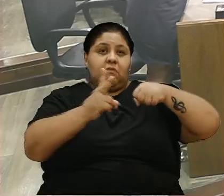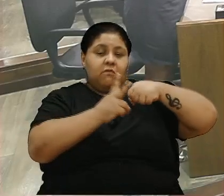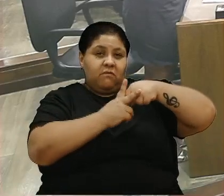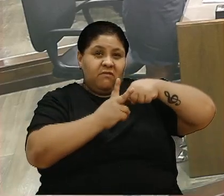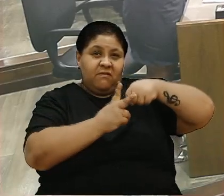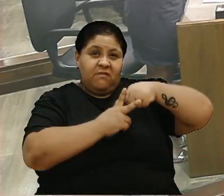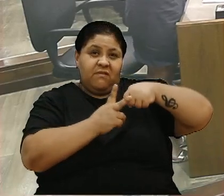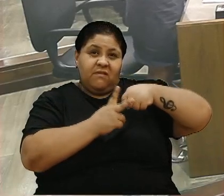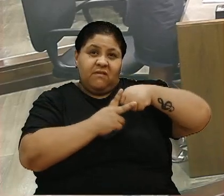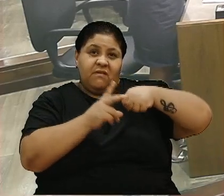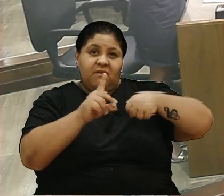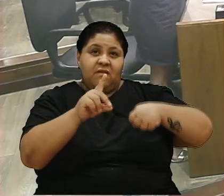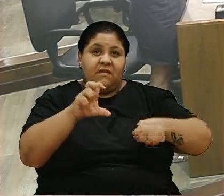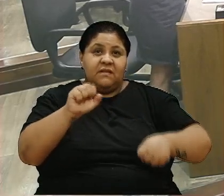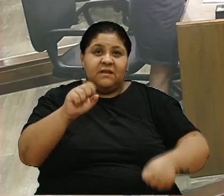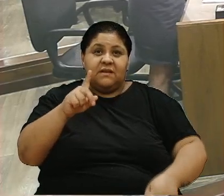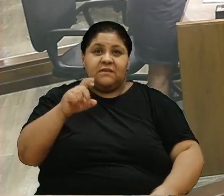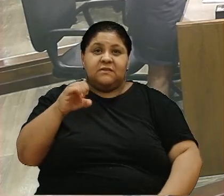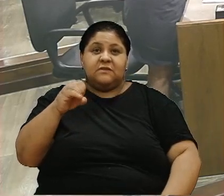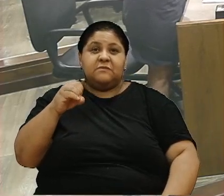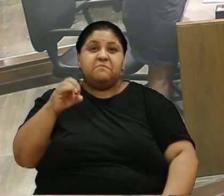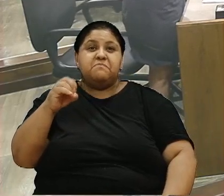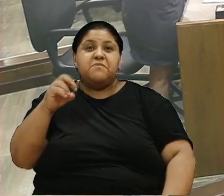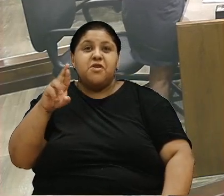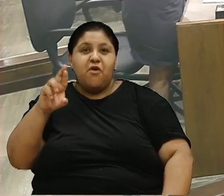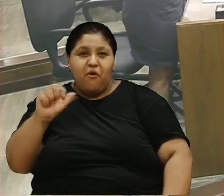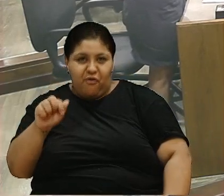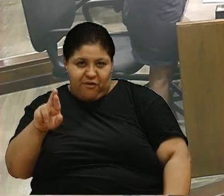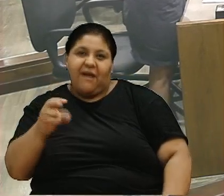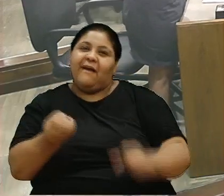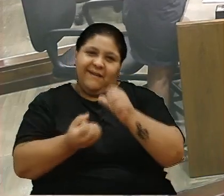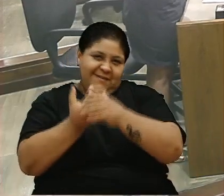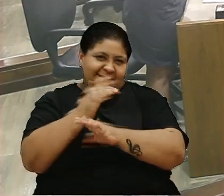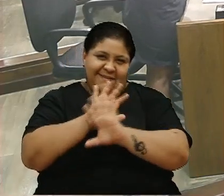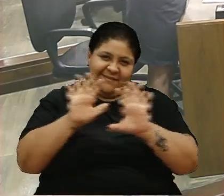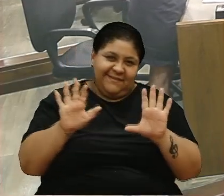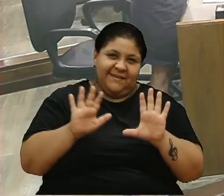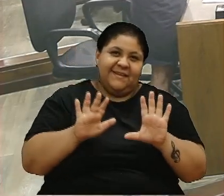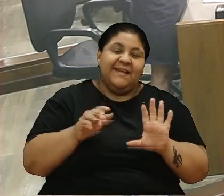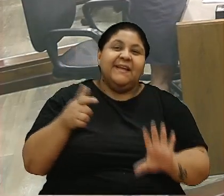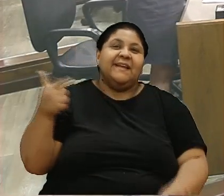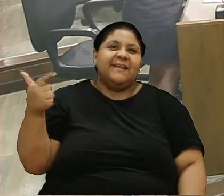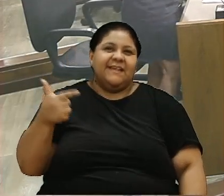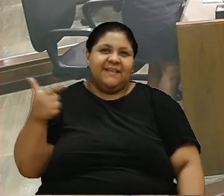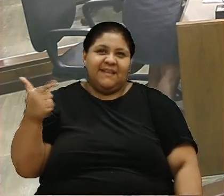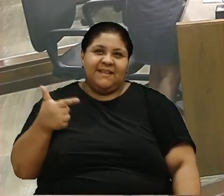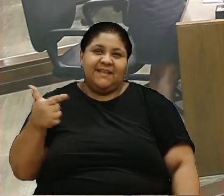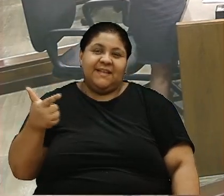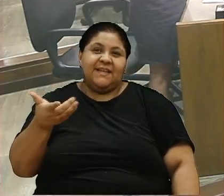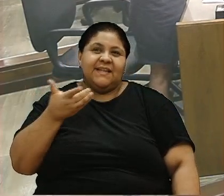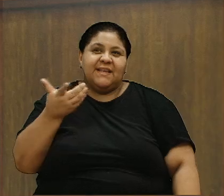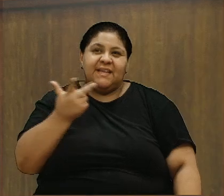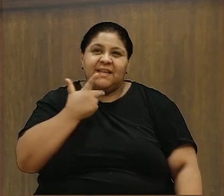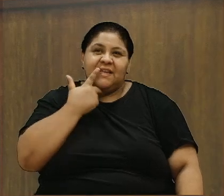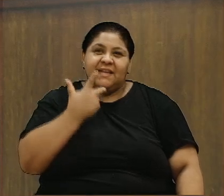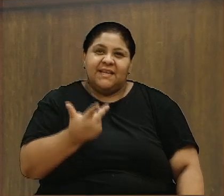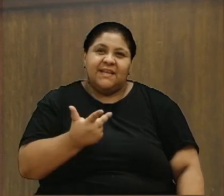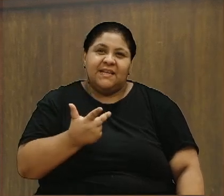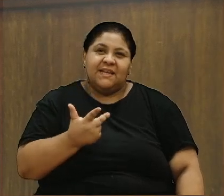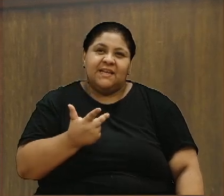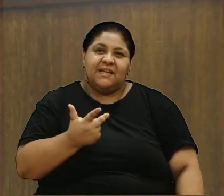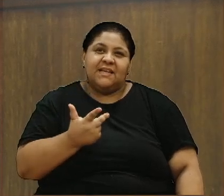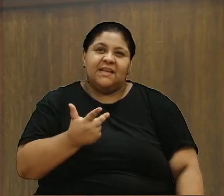transitivo despiorar exista. Não, mas de vez em quando a gente precisa, né? E a segunda questão que eu queria tratar